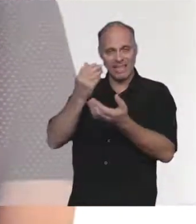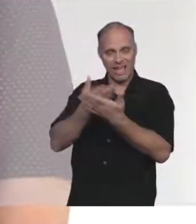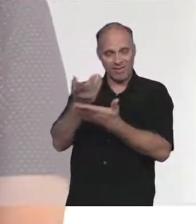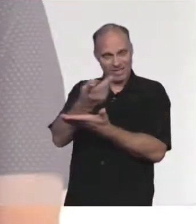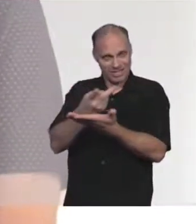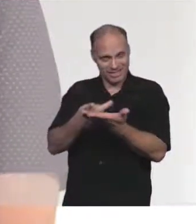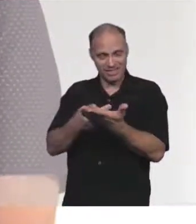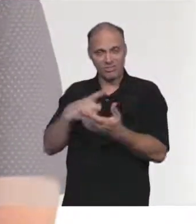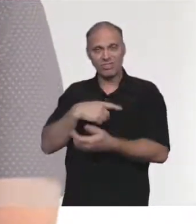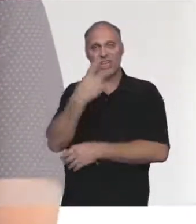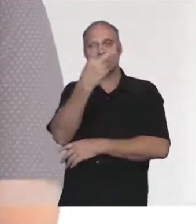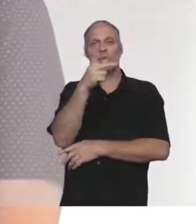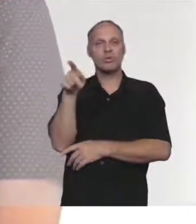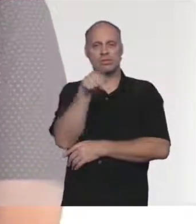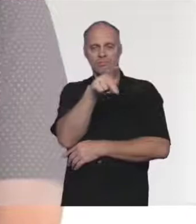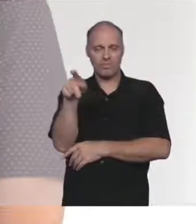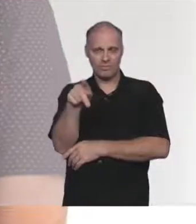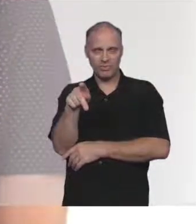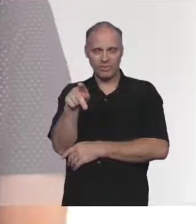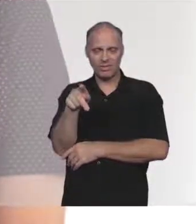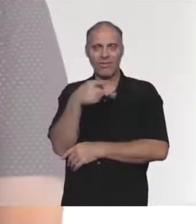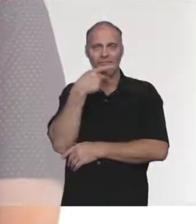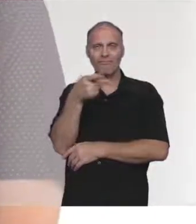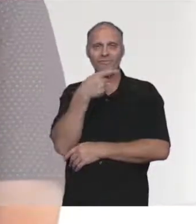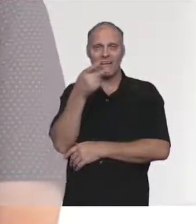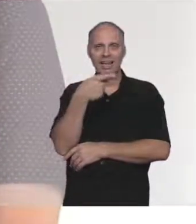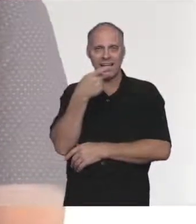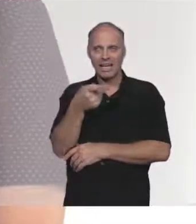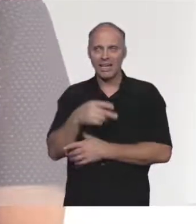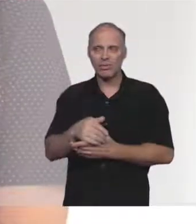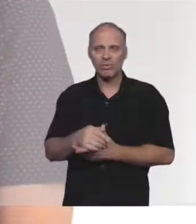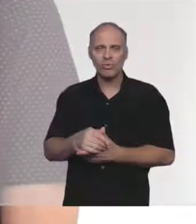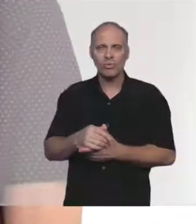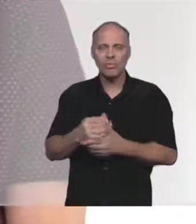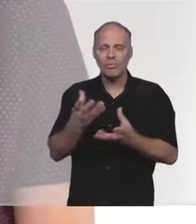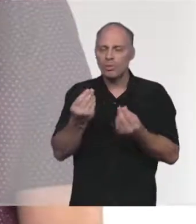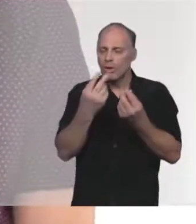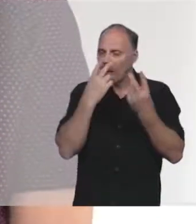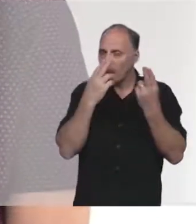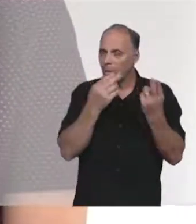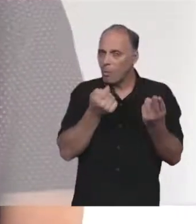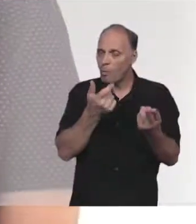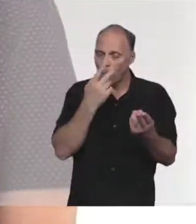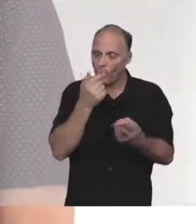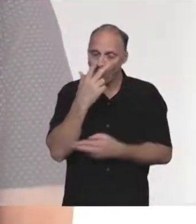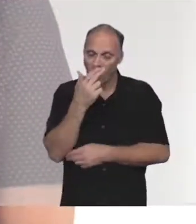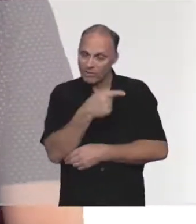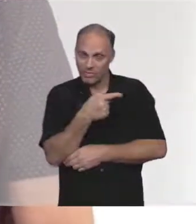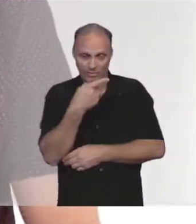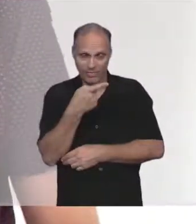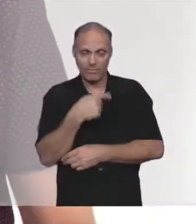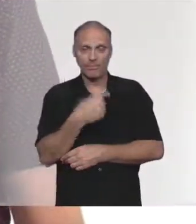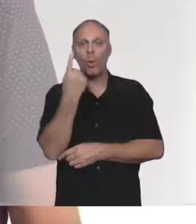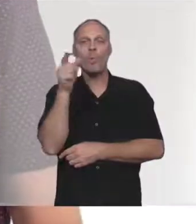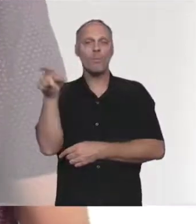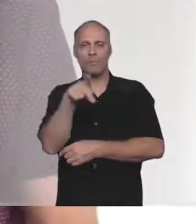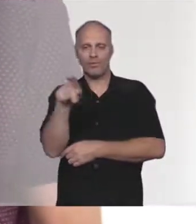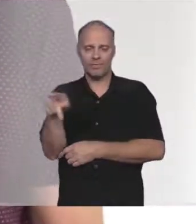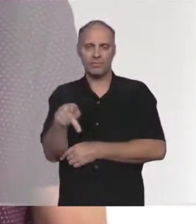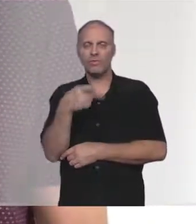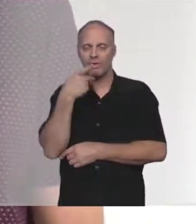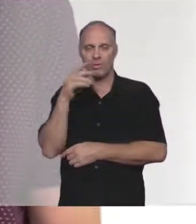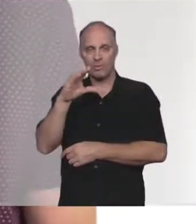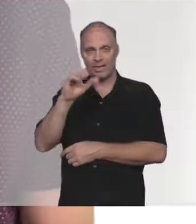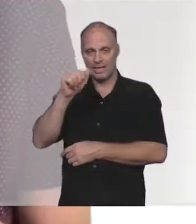desenho, 2 professores casualmente falaram coisas muito parecidas. Um disse